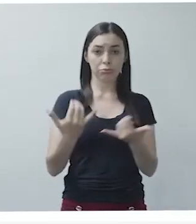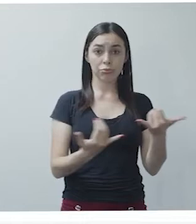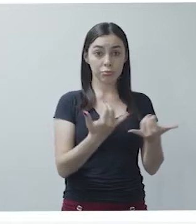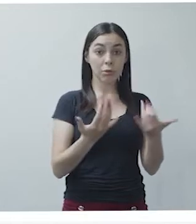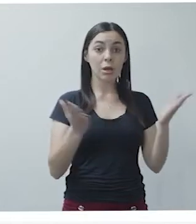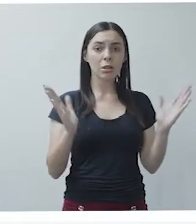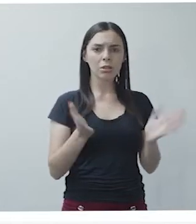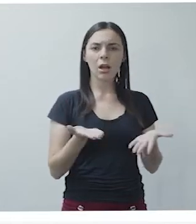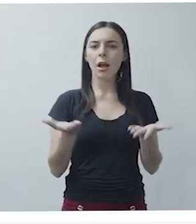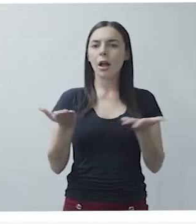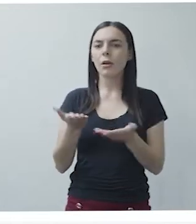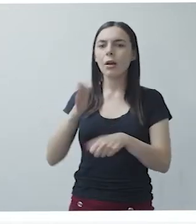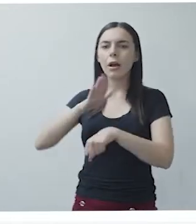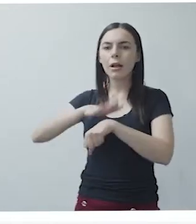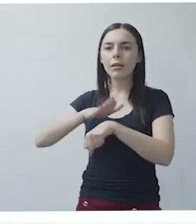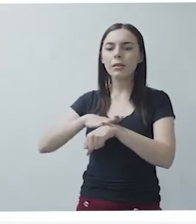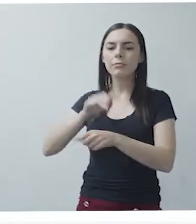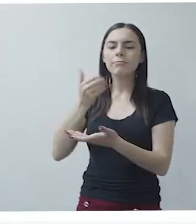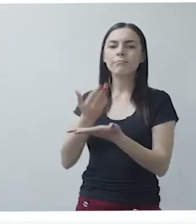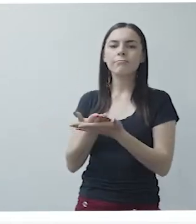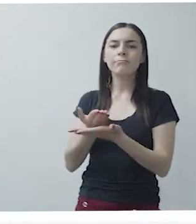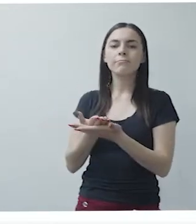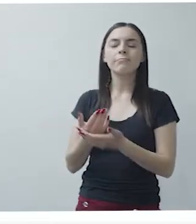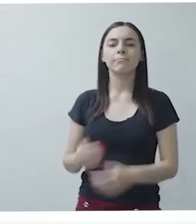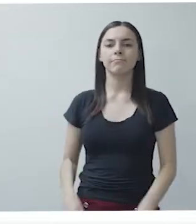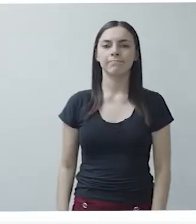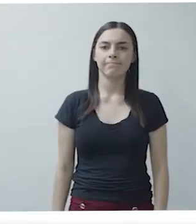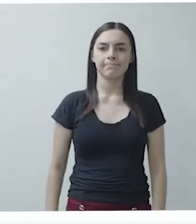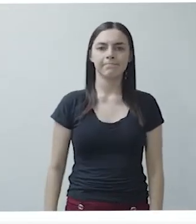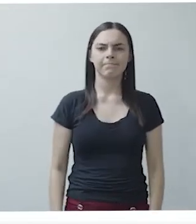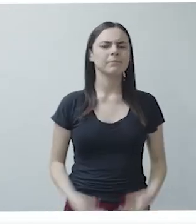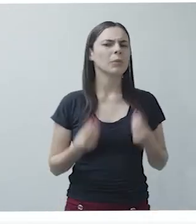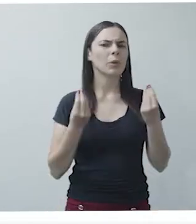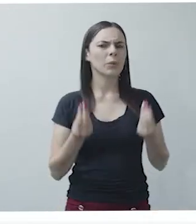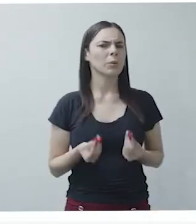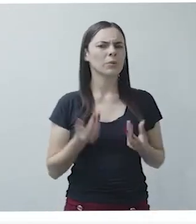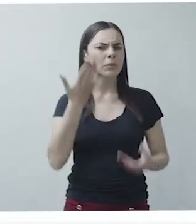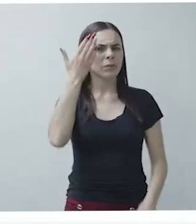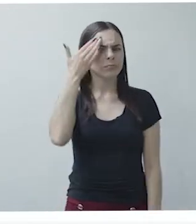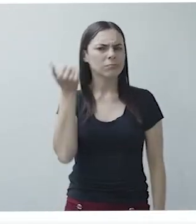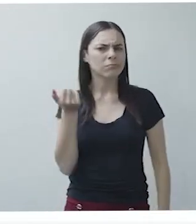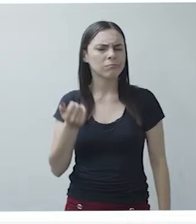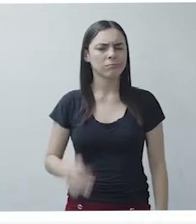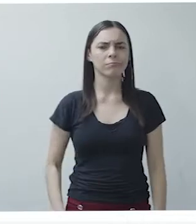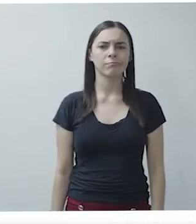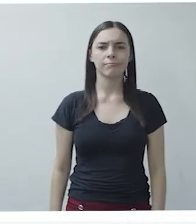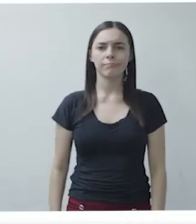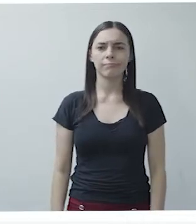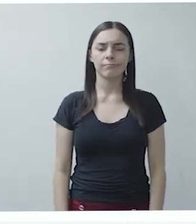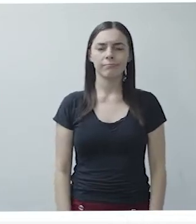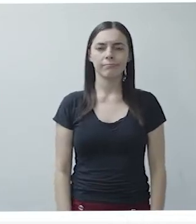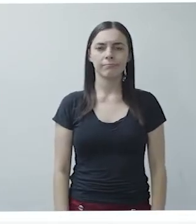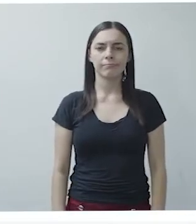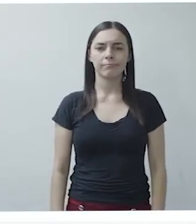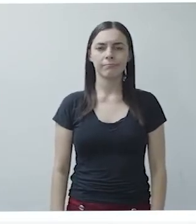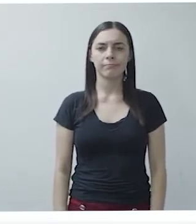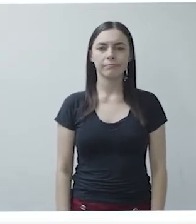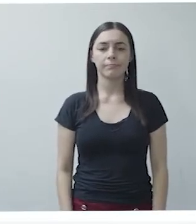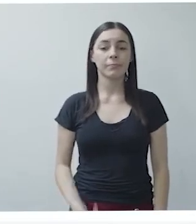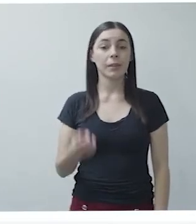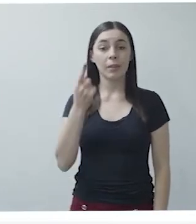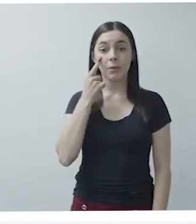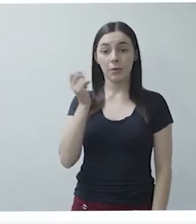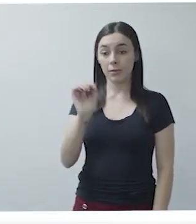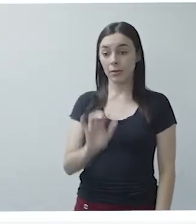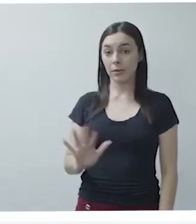você vai ter o seu momento de fazer a lição. Como será que nós sabemos isso? Então, olhem essa